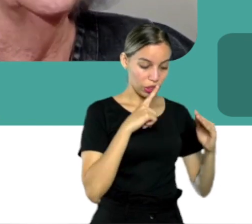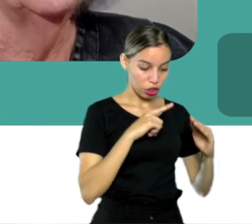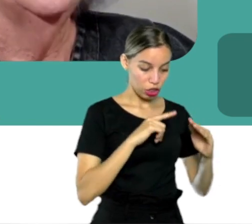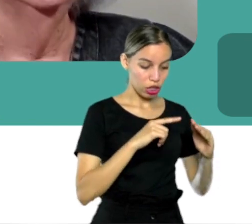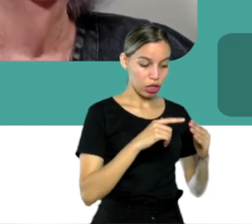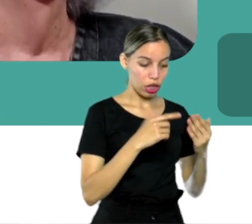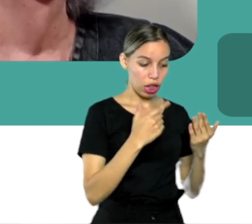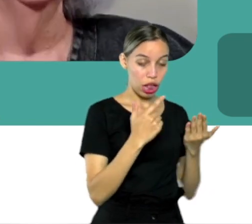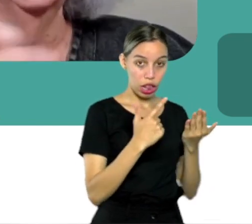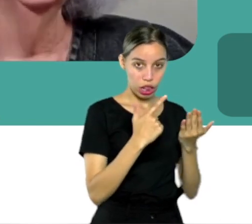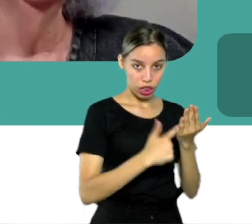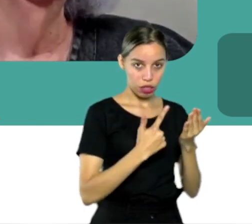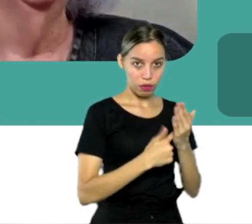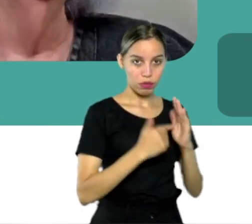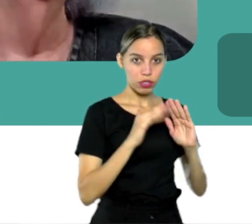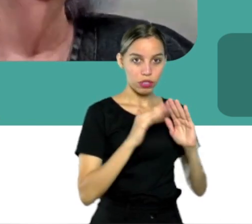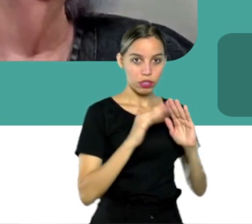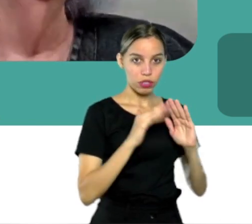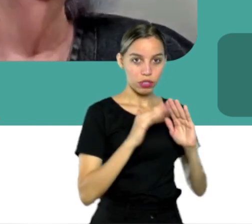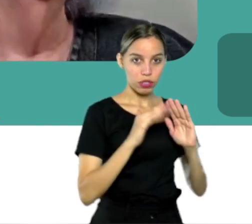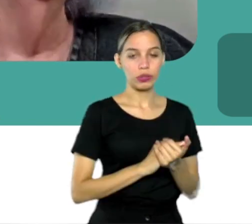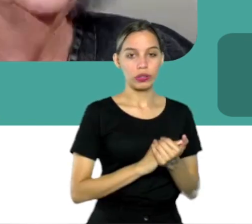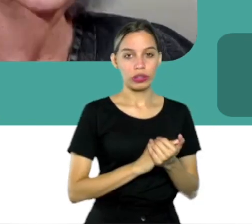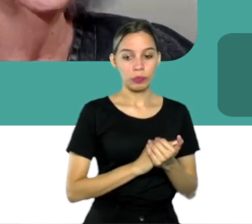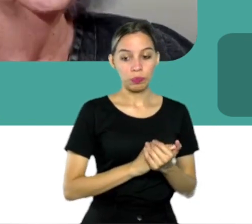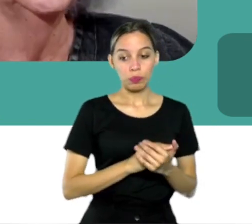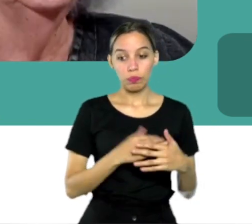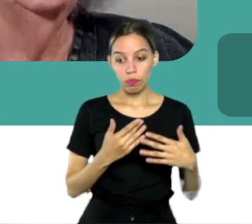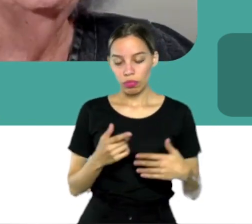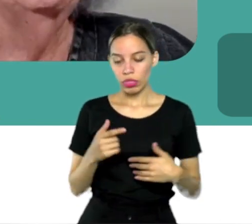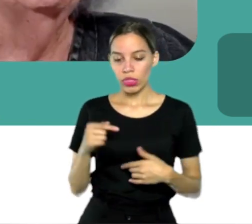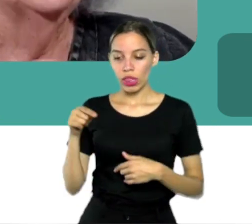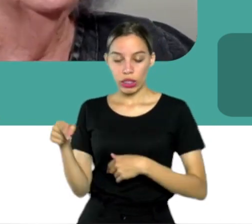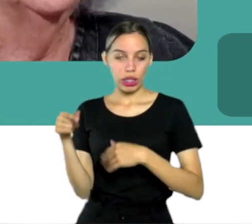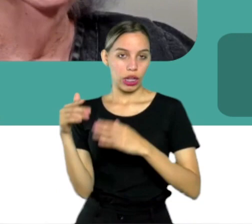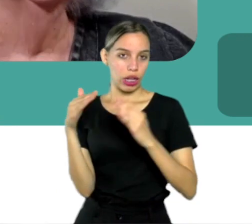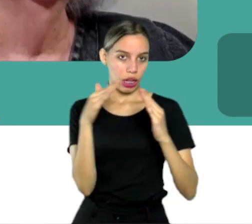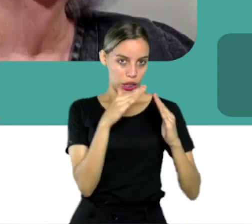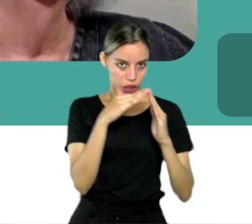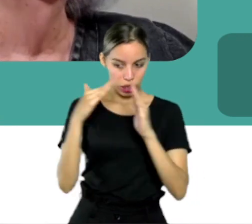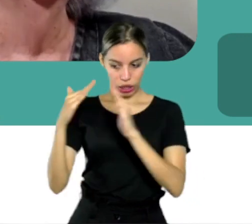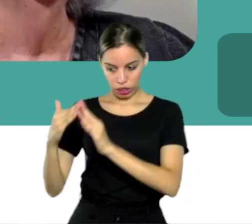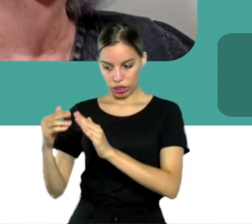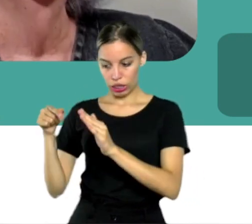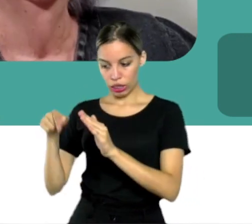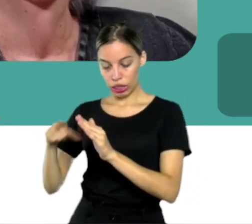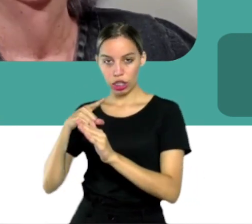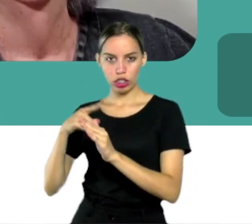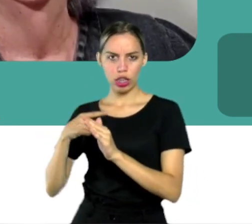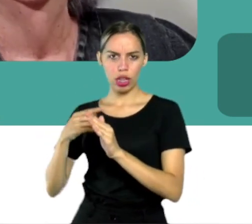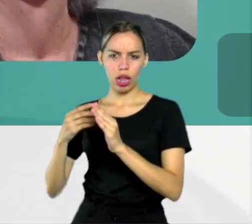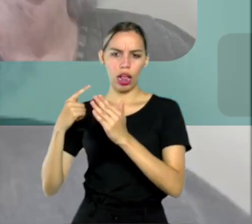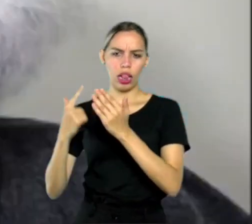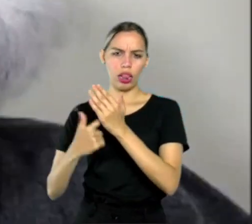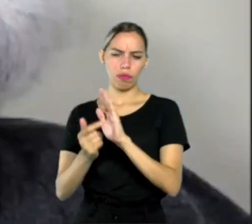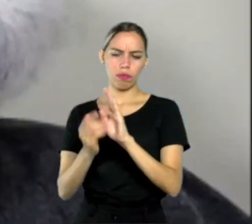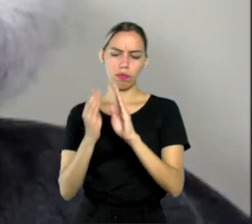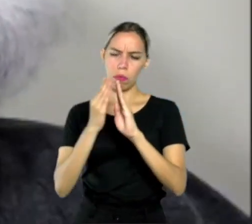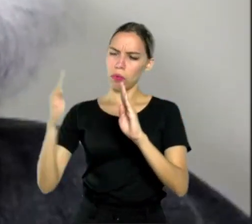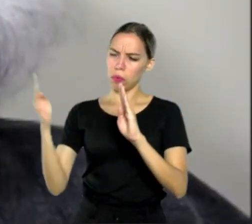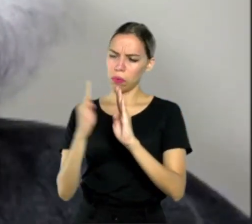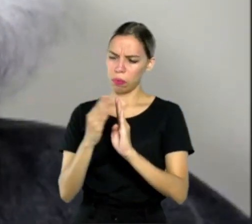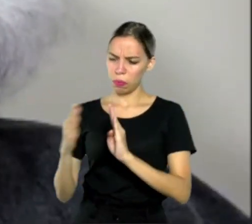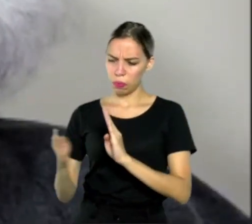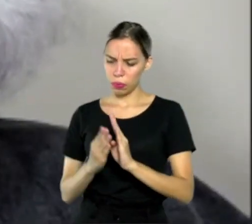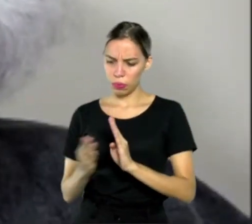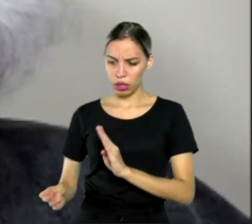seu Ademar, que era dentista, morava em frente de casa, ele tinha uma coleção de livros que tinha a antologia dos